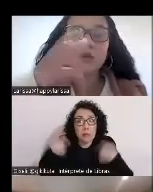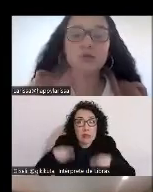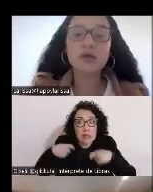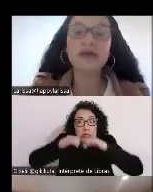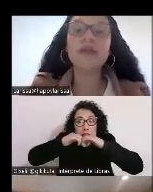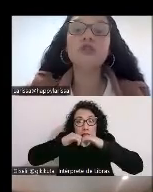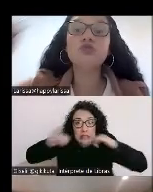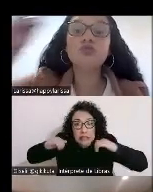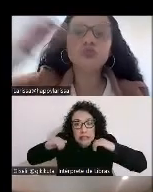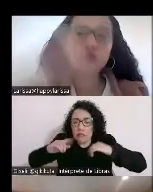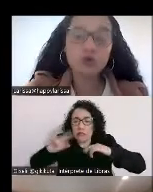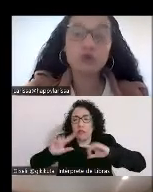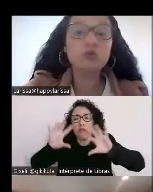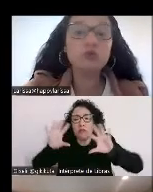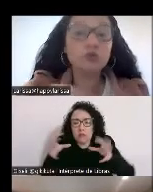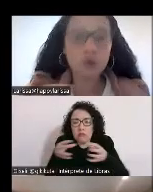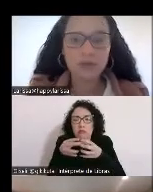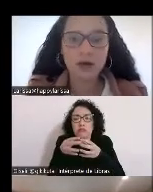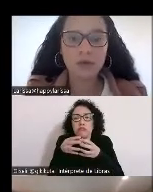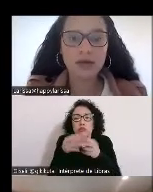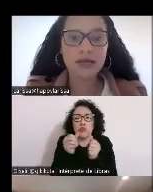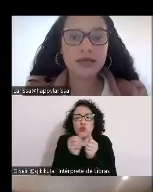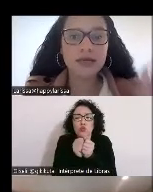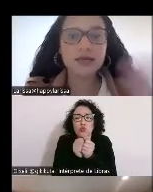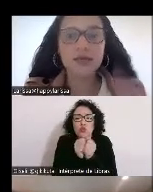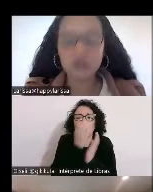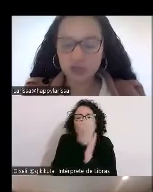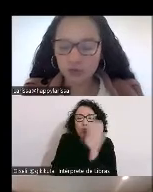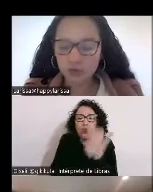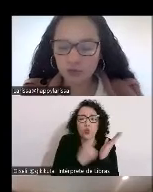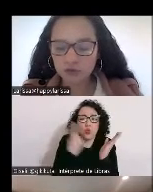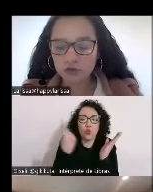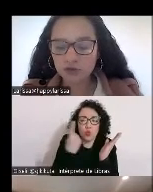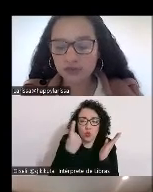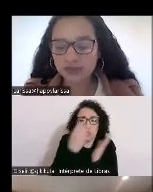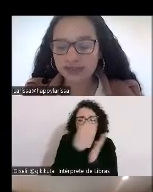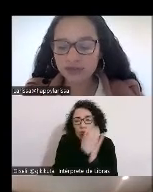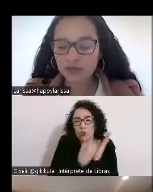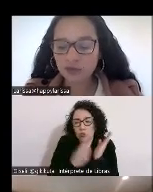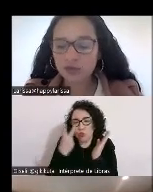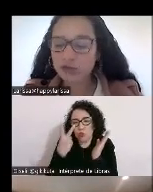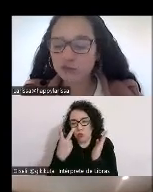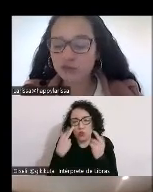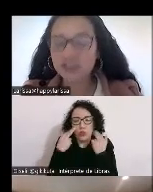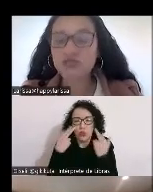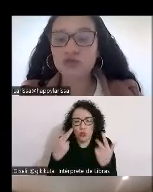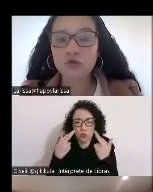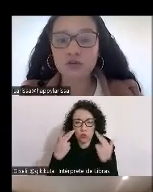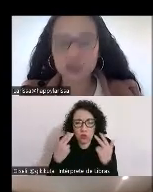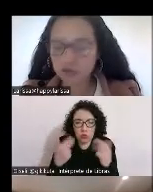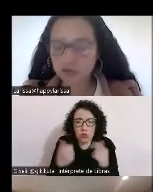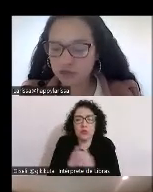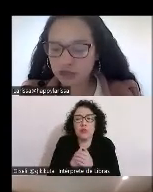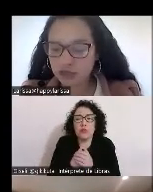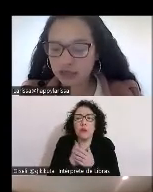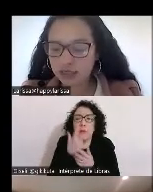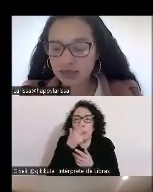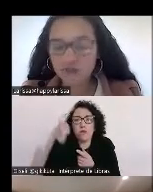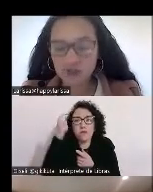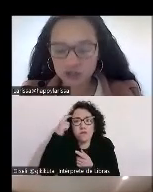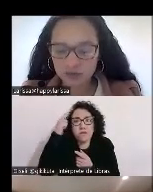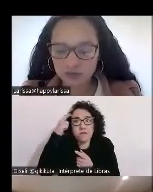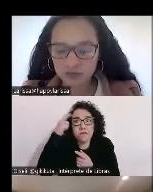infusionar, colocar ele junto do currículo normal. E ali ele destacou algumas coisas sobre a taxonomia de processos cognitivos